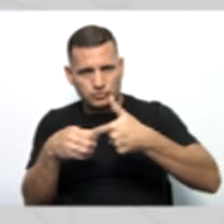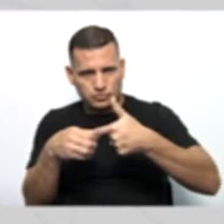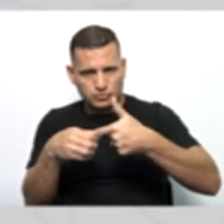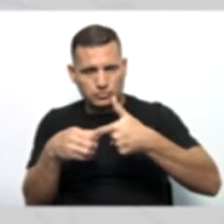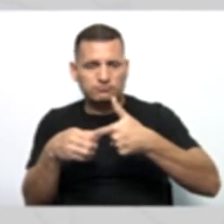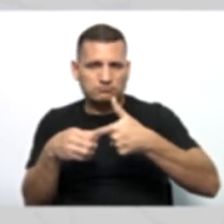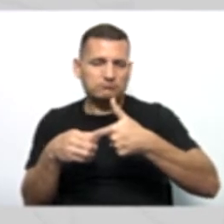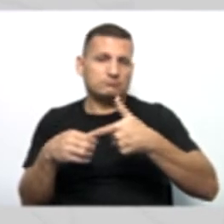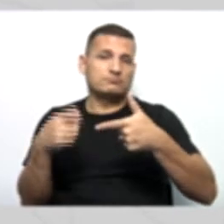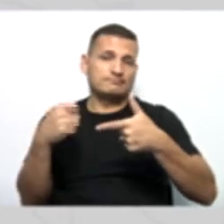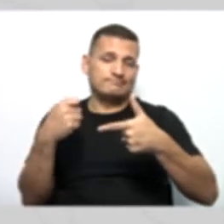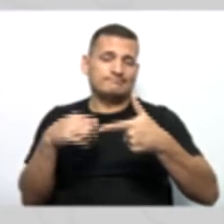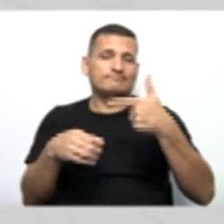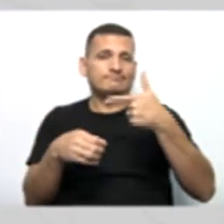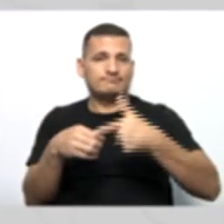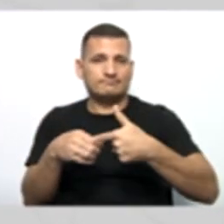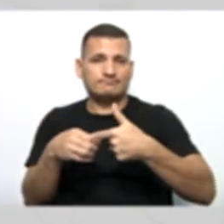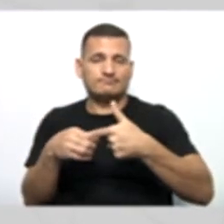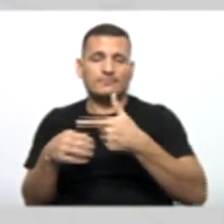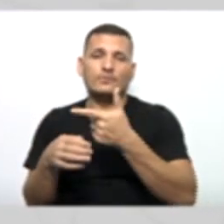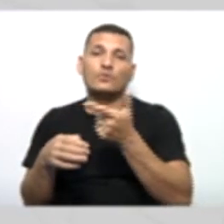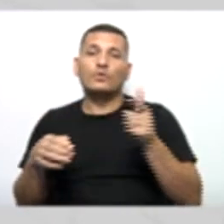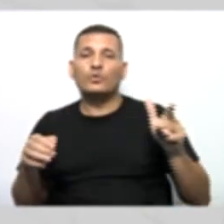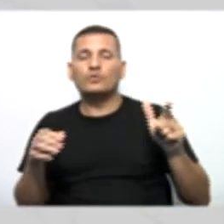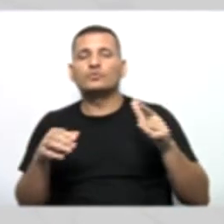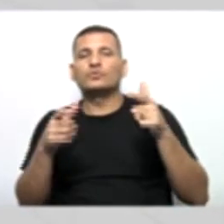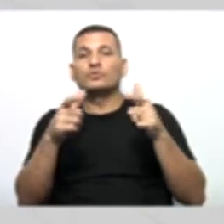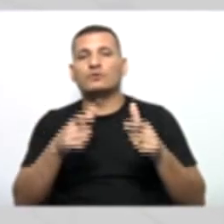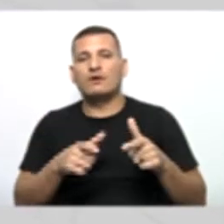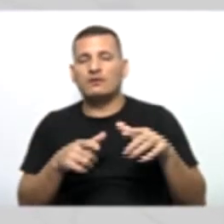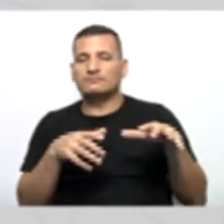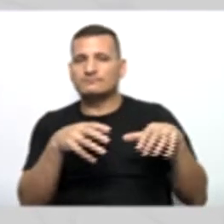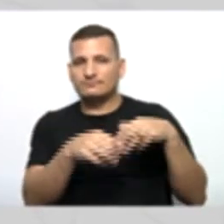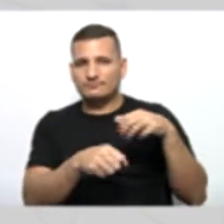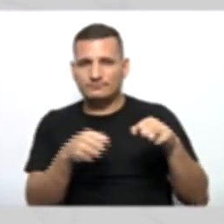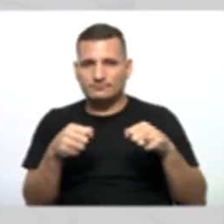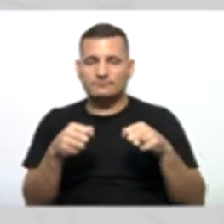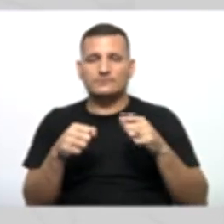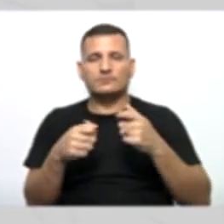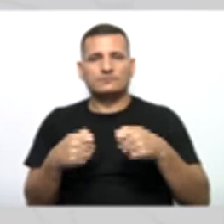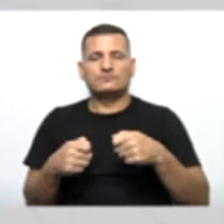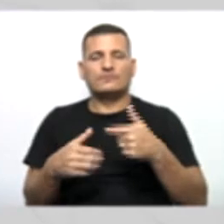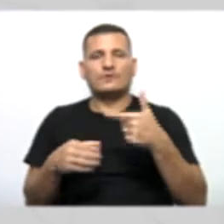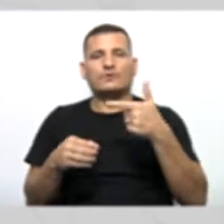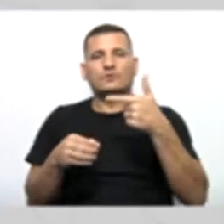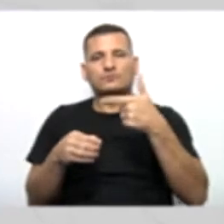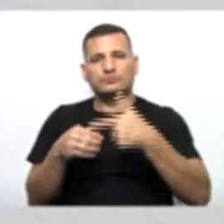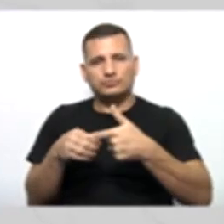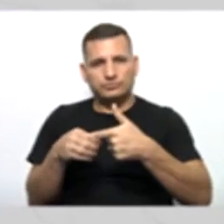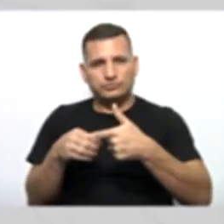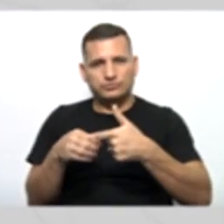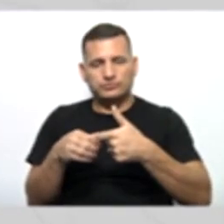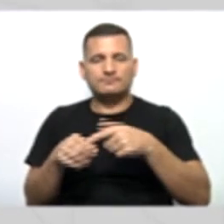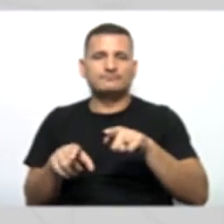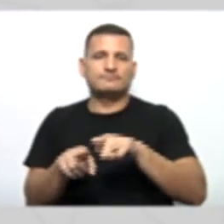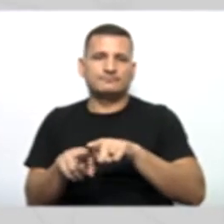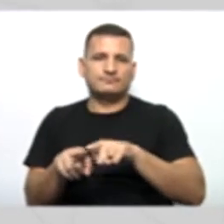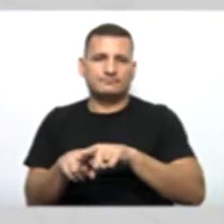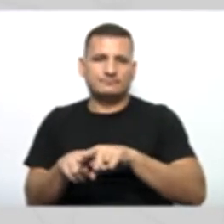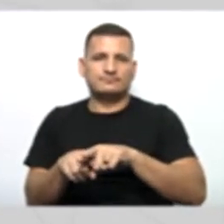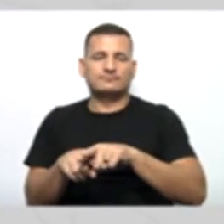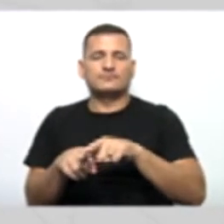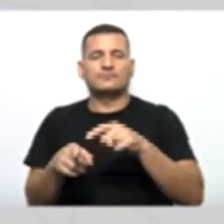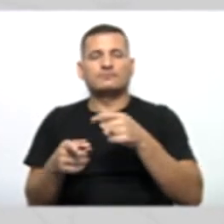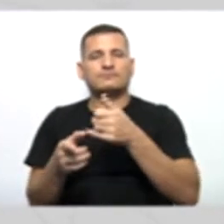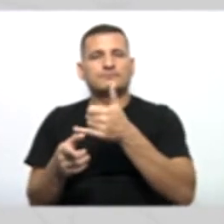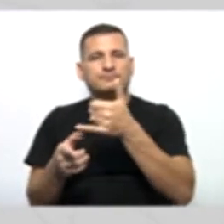si, esse recurso foi retirado da natureza em algum local. Ela vai precisar de óleo lubrificantes para essas máquinas também,